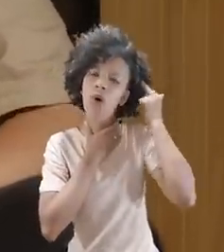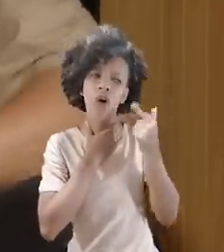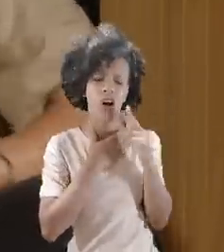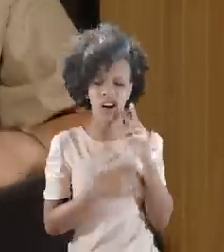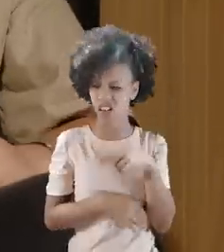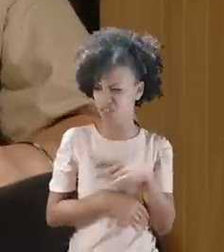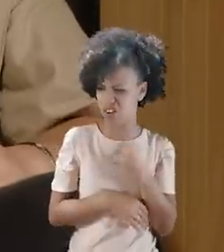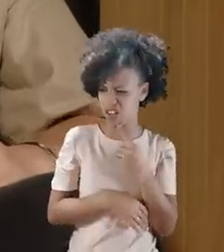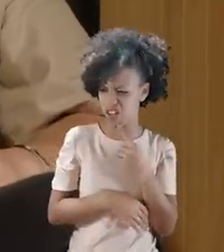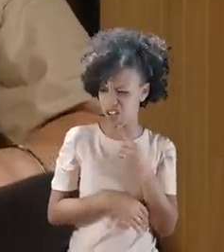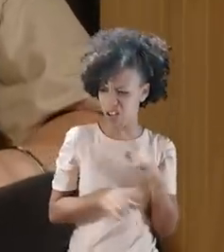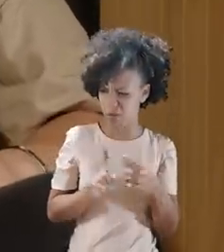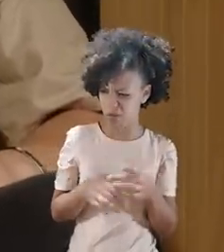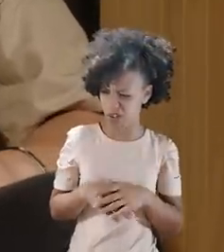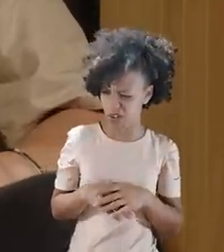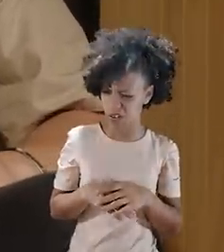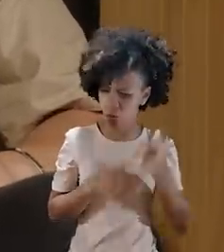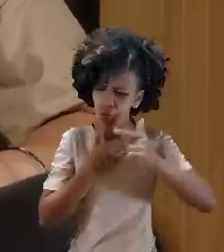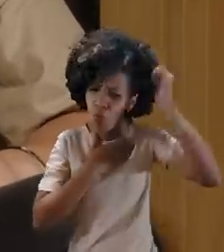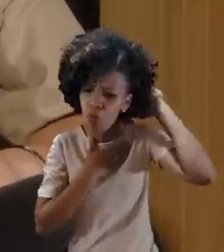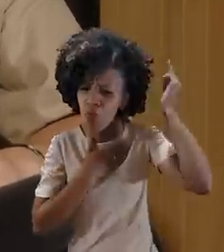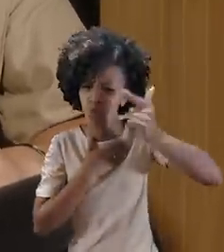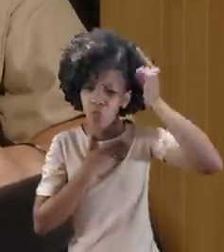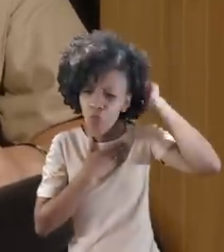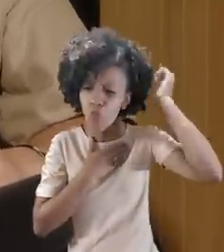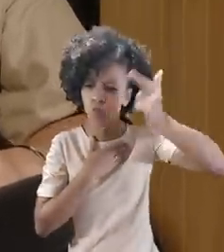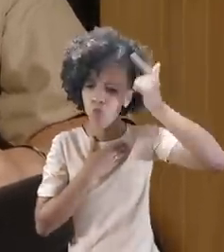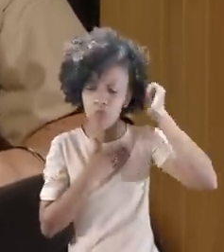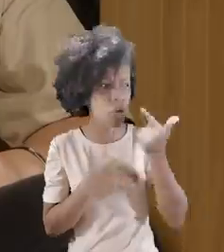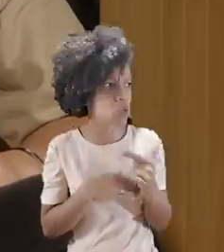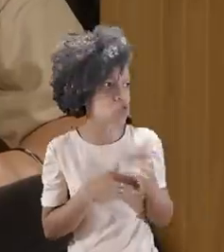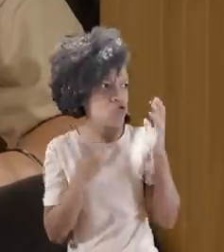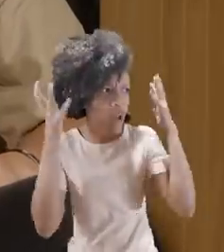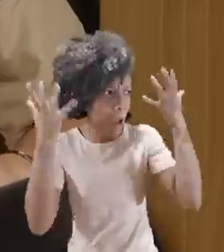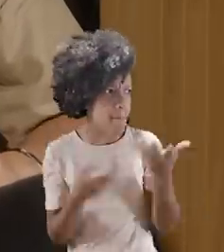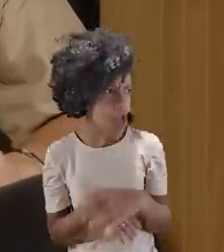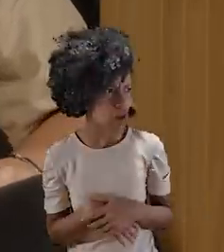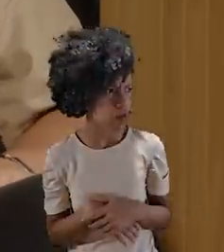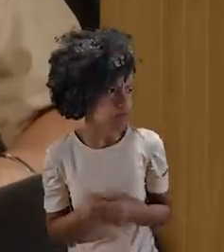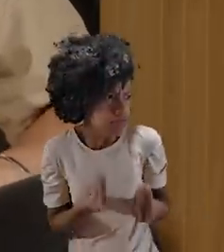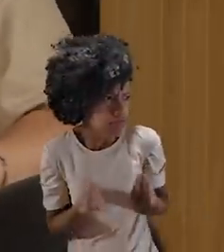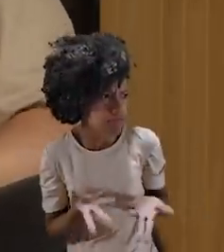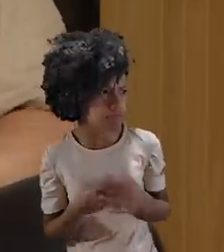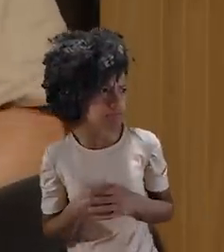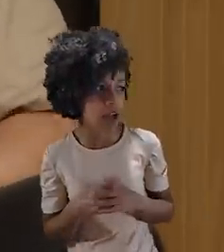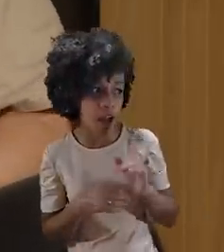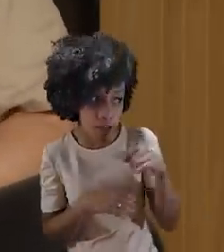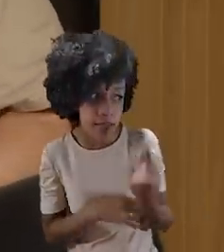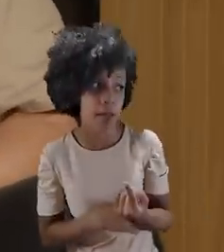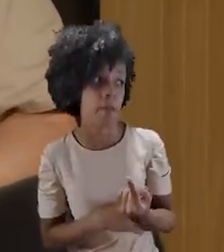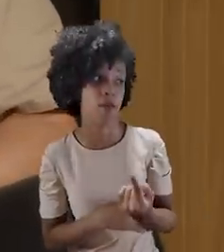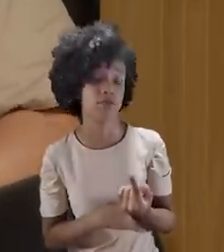aí fiquei mano fiquei uns 30 minutos assim ó quando a cabeça do boneco velho que não tinha nem cabelo tá ligado E aí depois